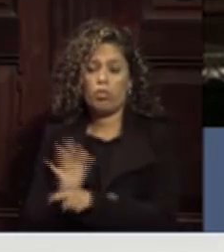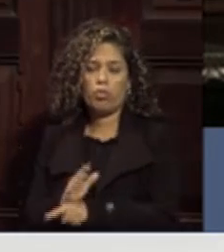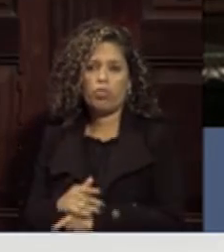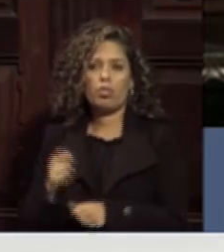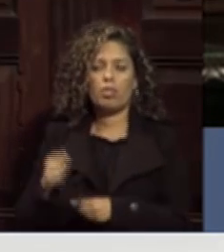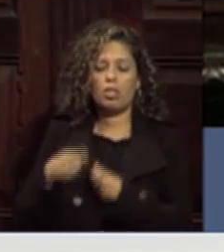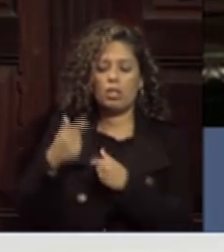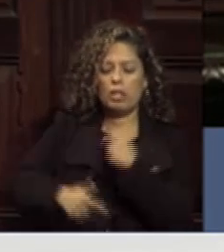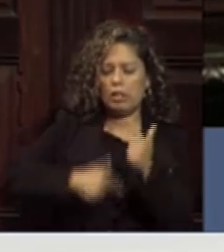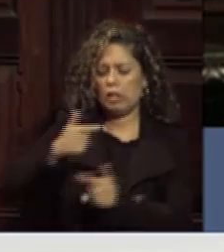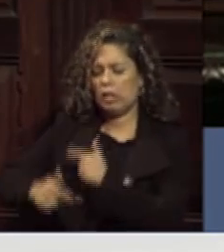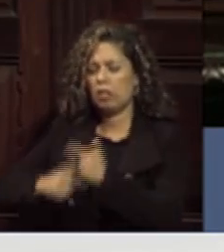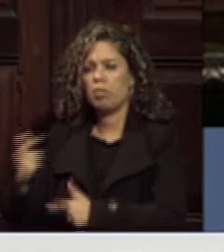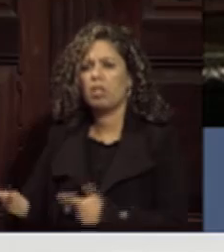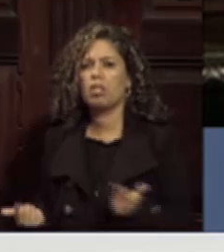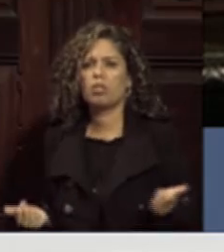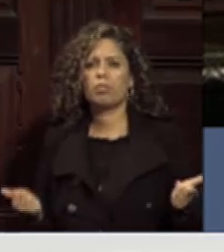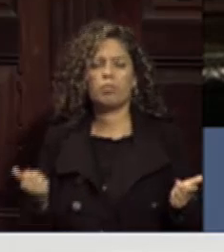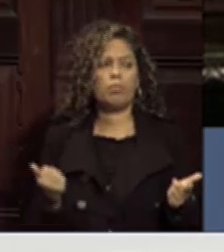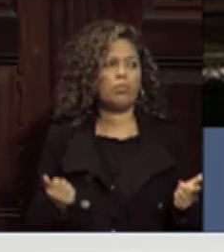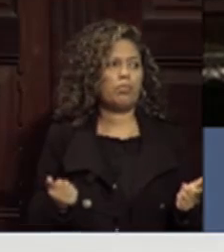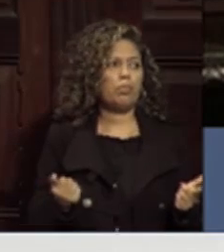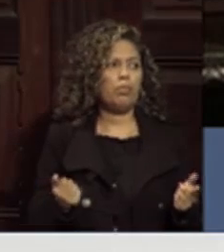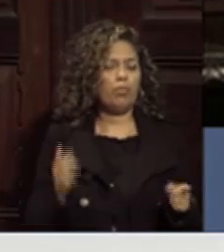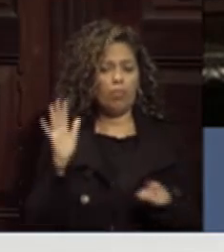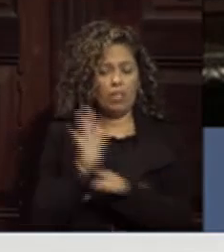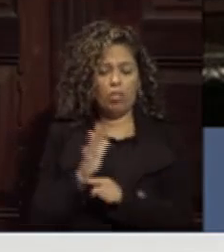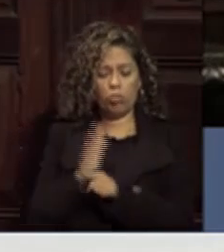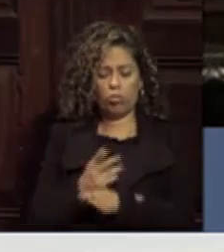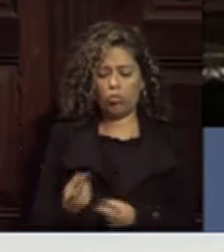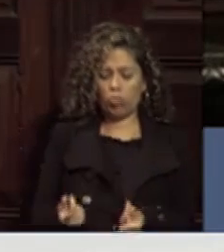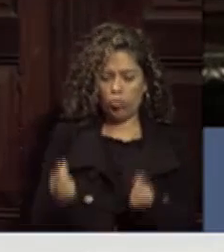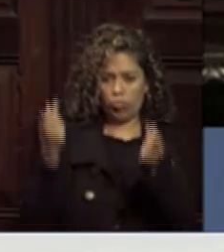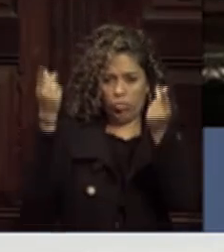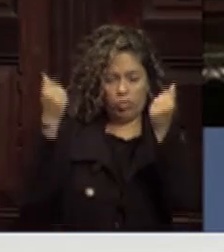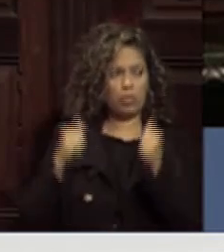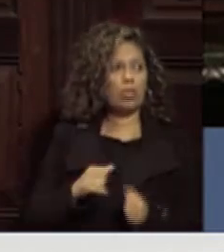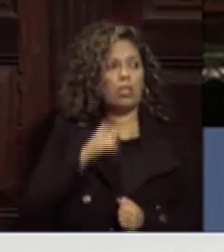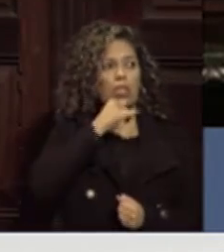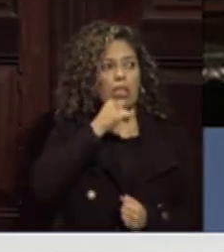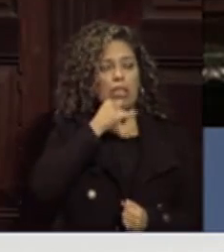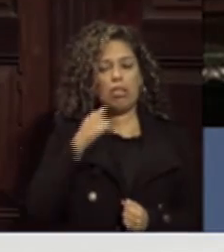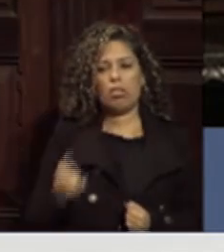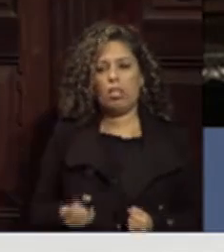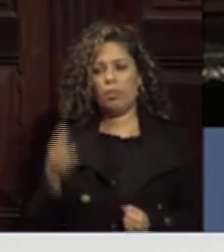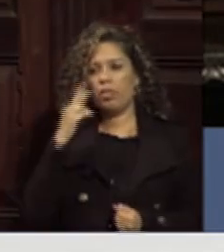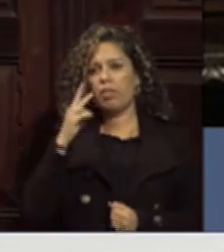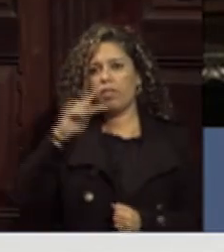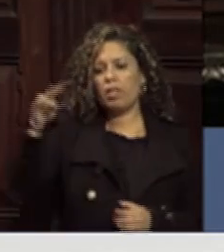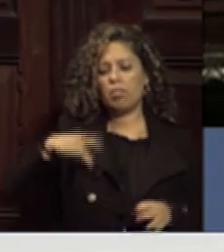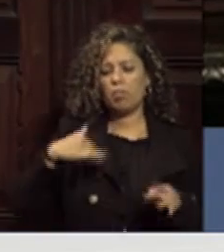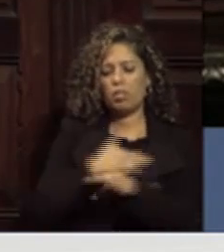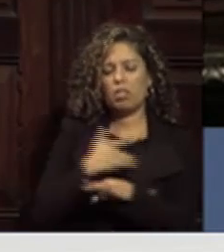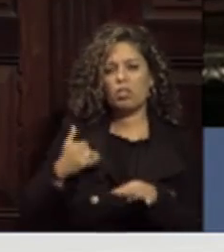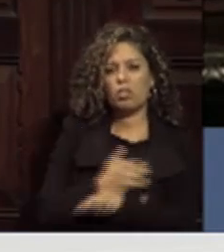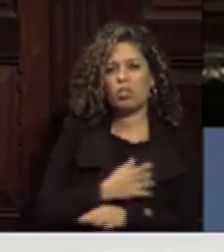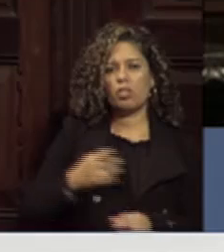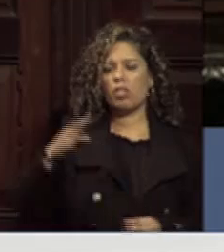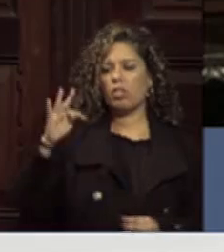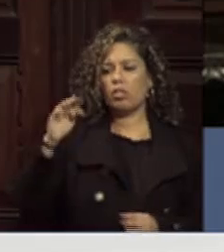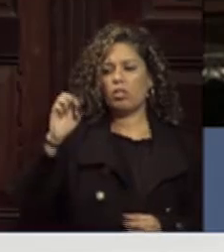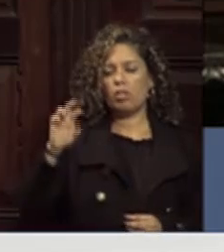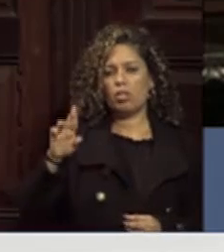na circulação de riqueza. É só Vossa Excelência lembrar do corredor Teresópolis-Friburgo, um corredor